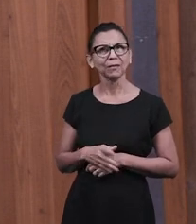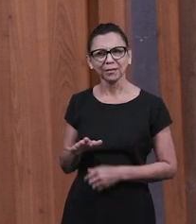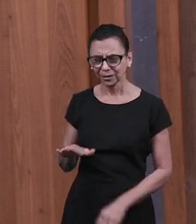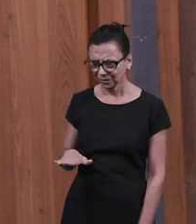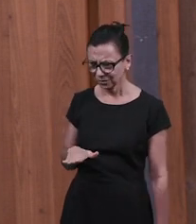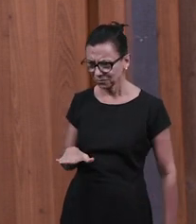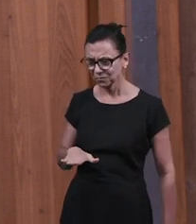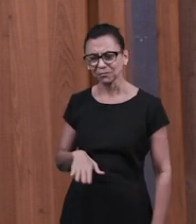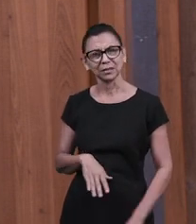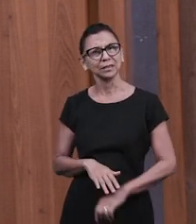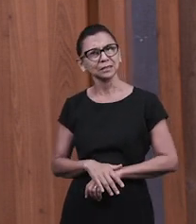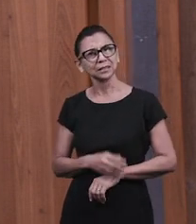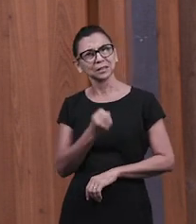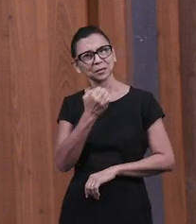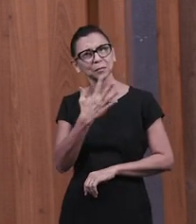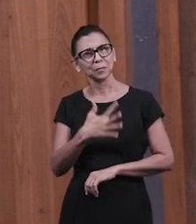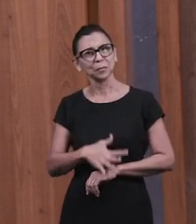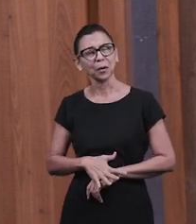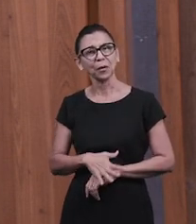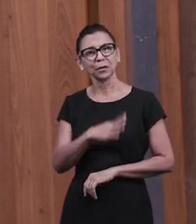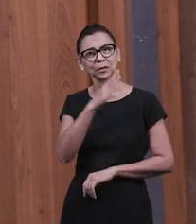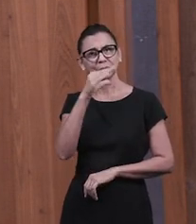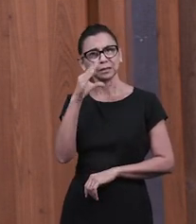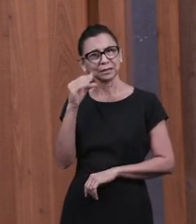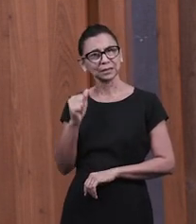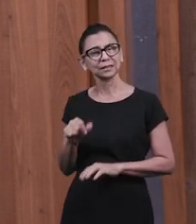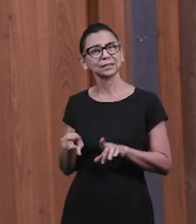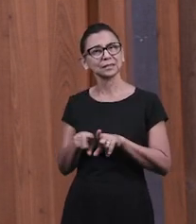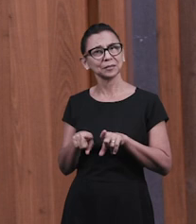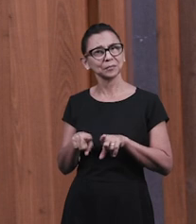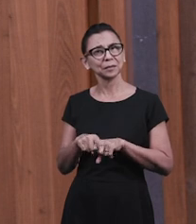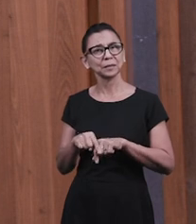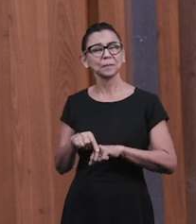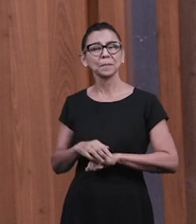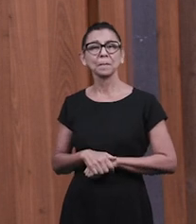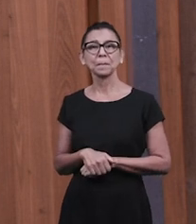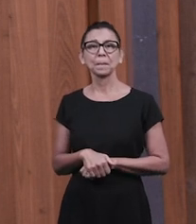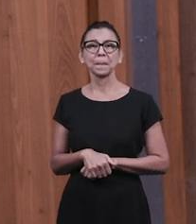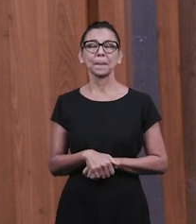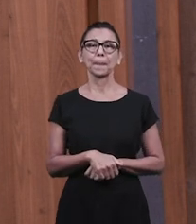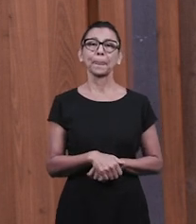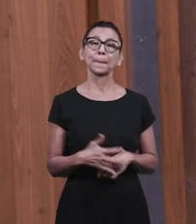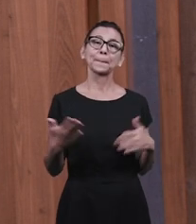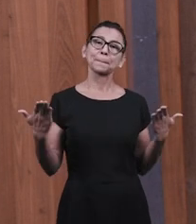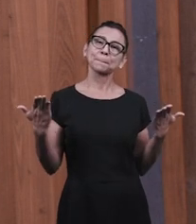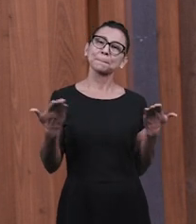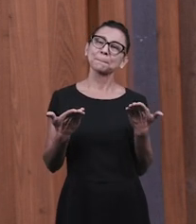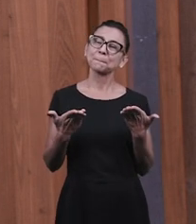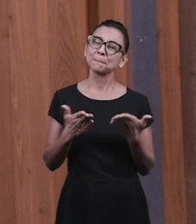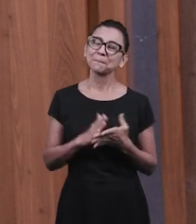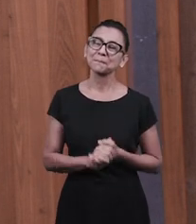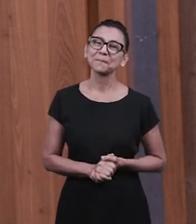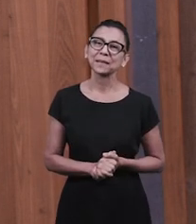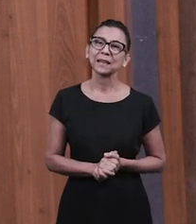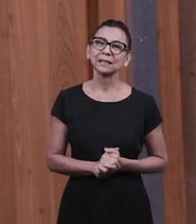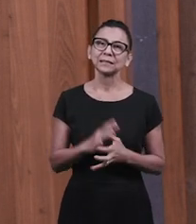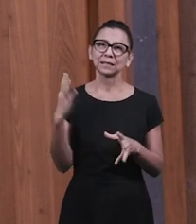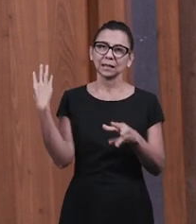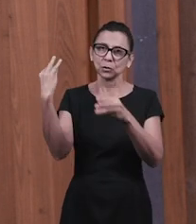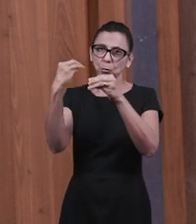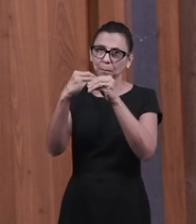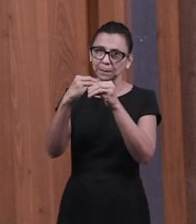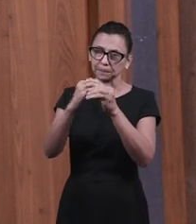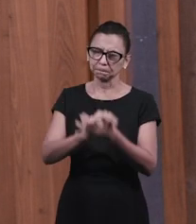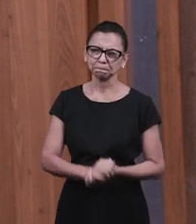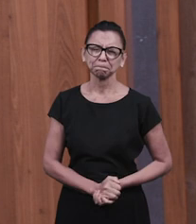na idade da infância e intermediário, também adolescência. E nós, então, agora queremos dizer que nós tivemos,